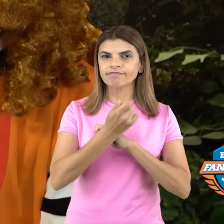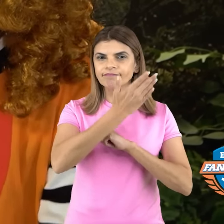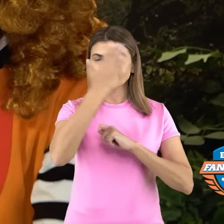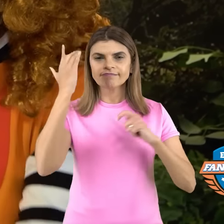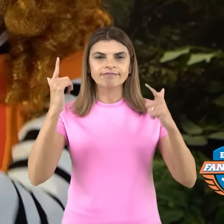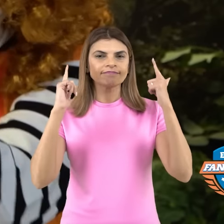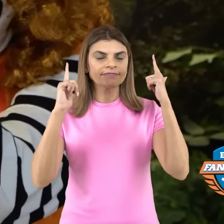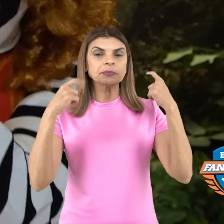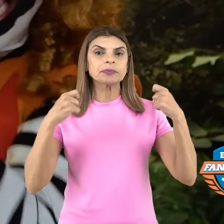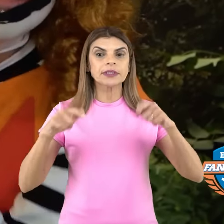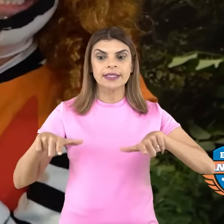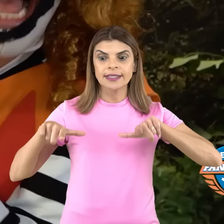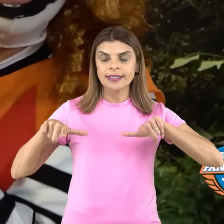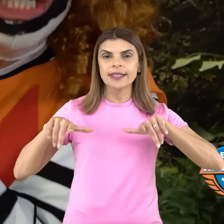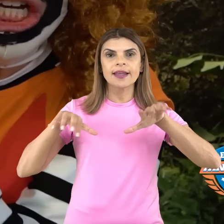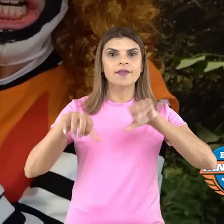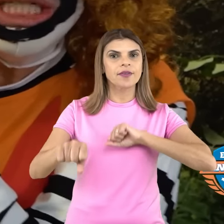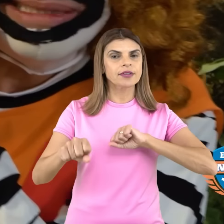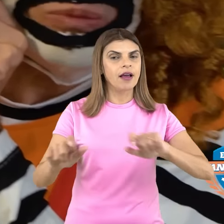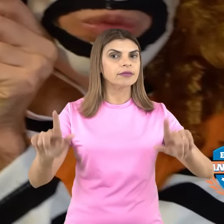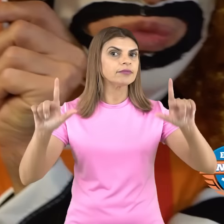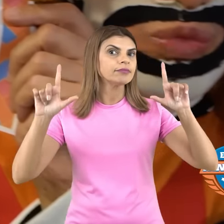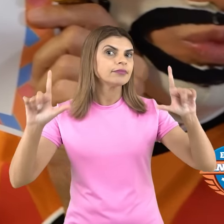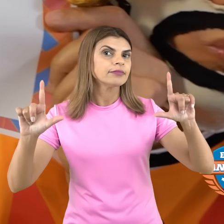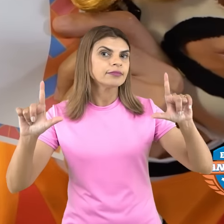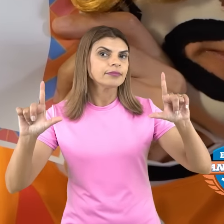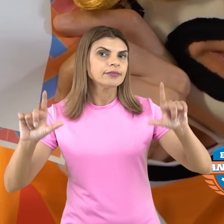um certificado igual a esse aqui!